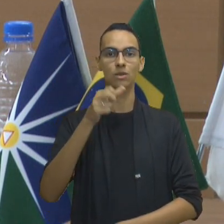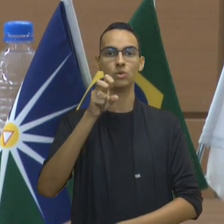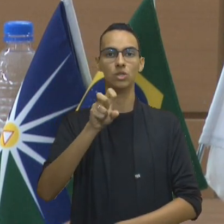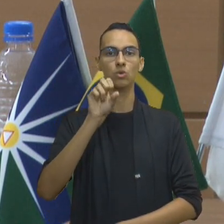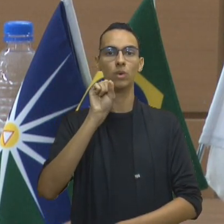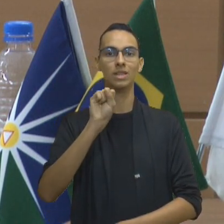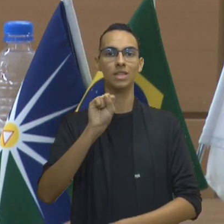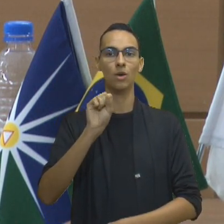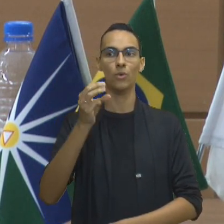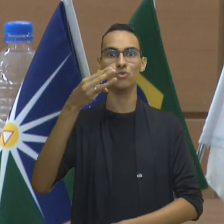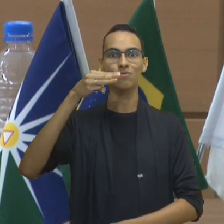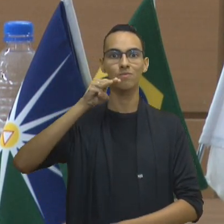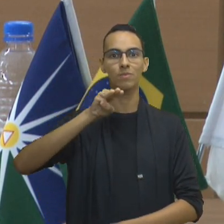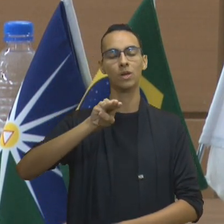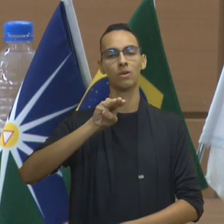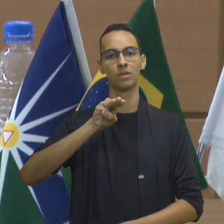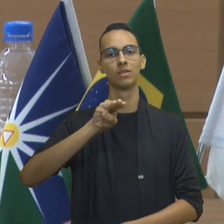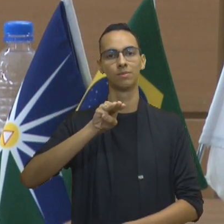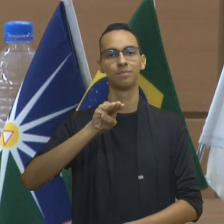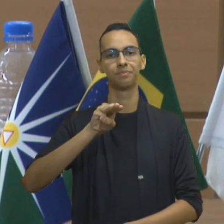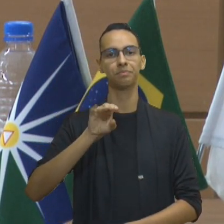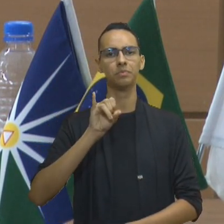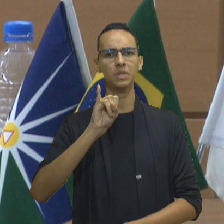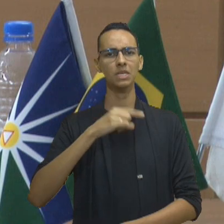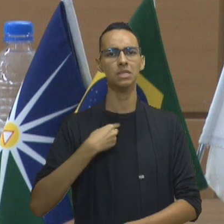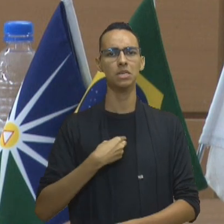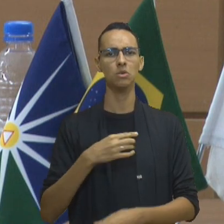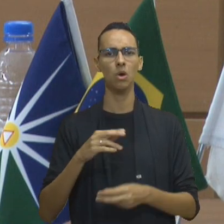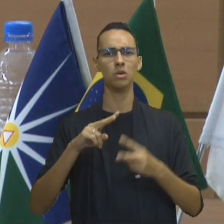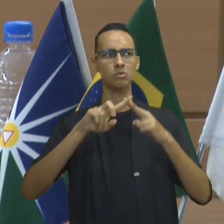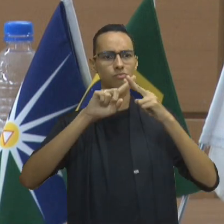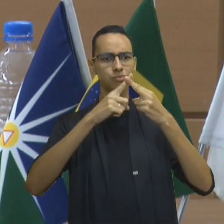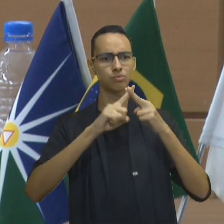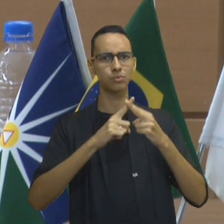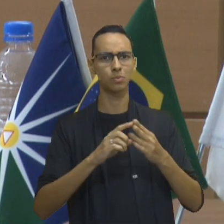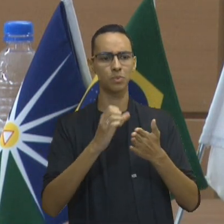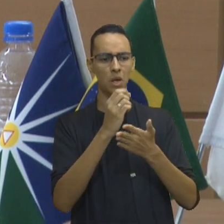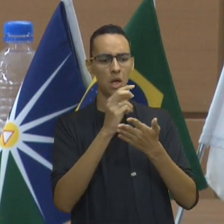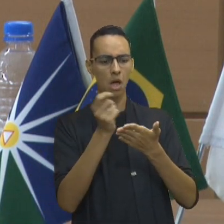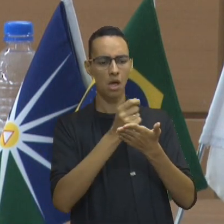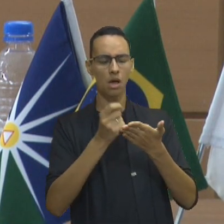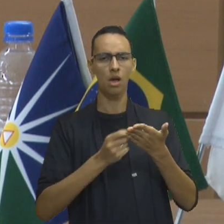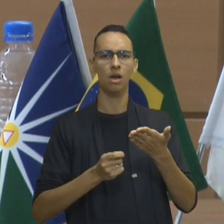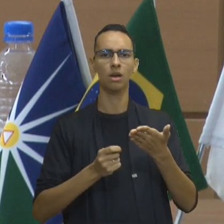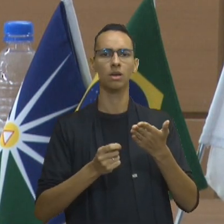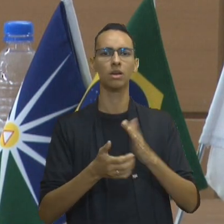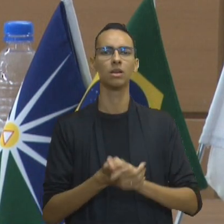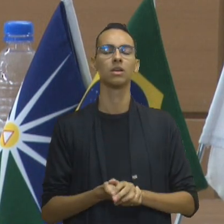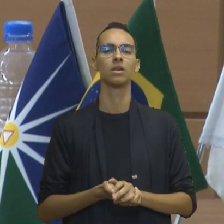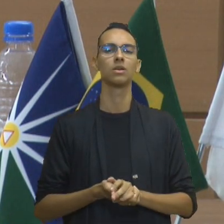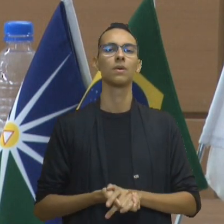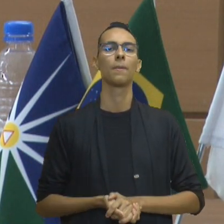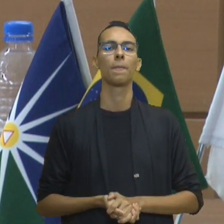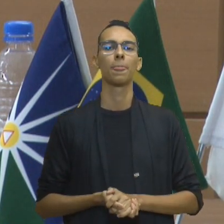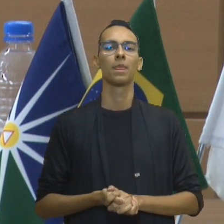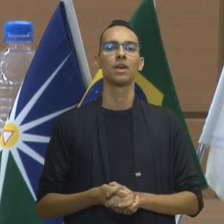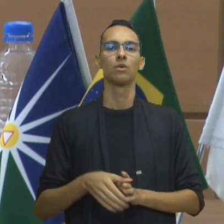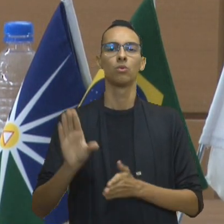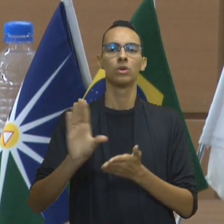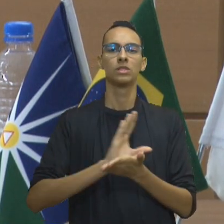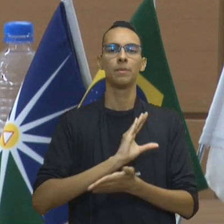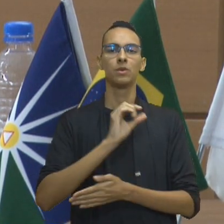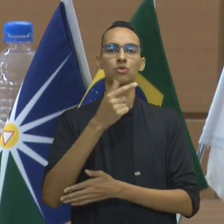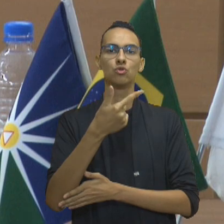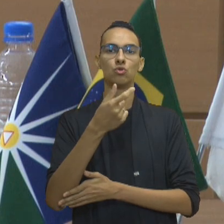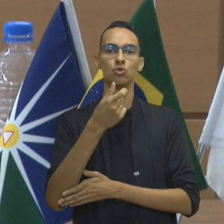158 milhões. Se corrigíssemos o orçamento de 2016 pelo